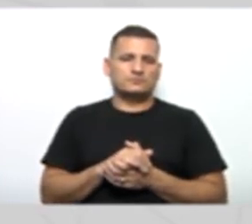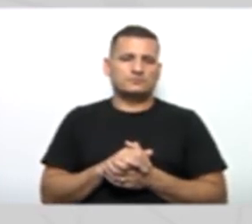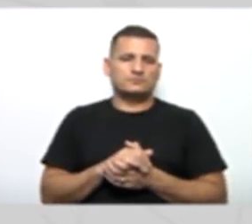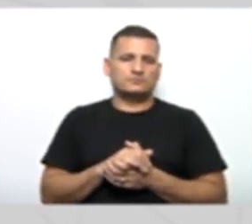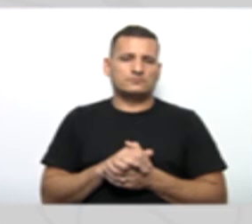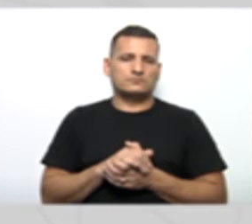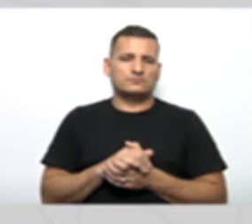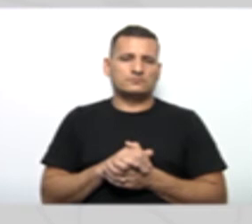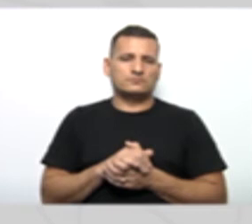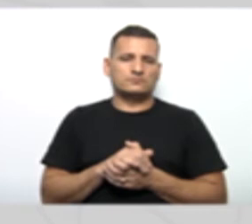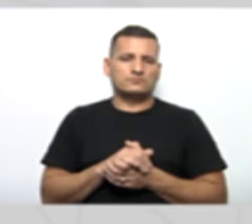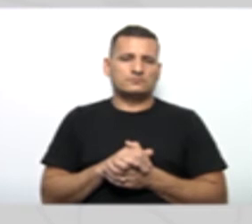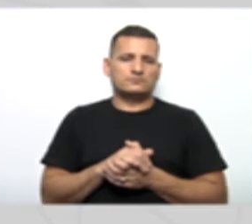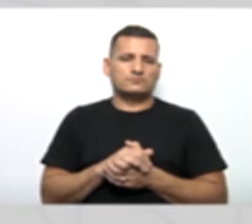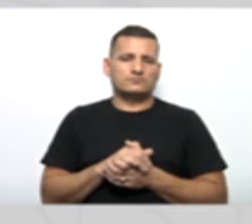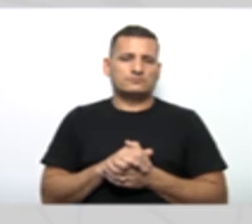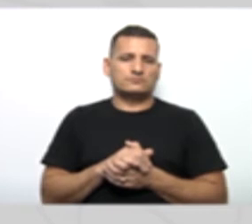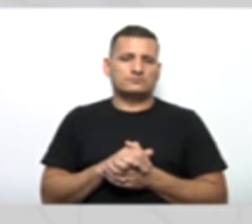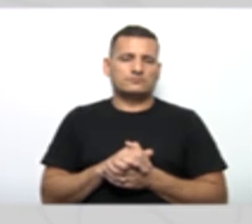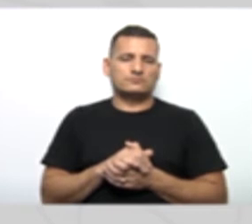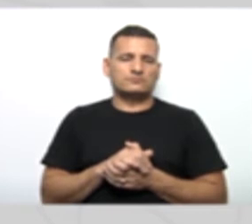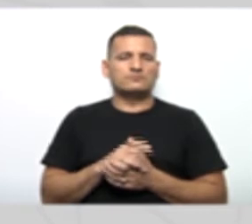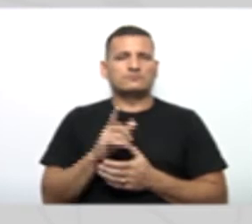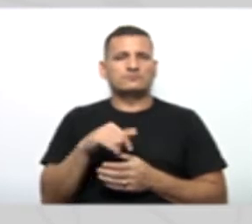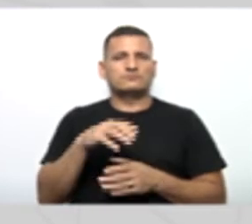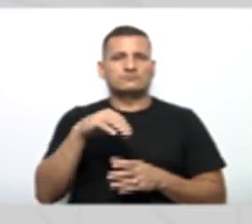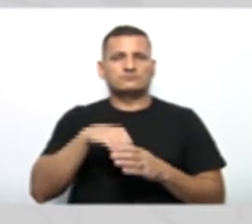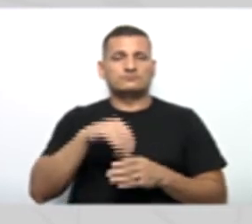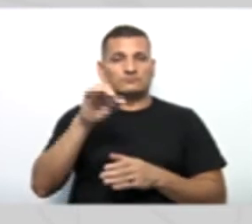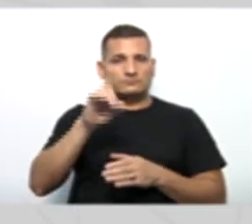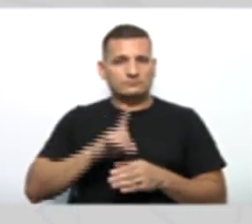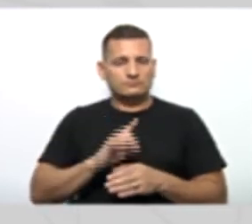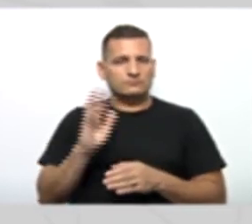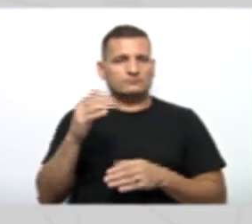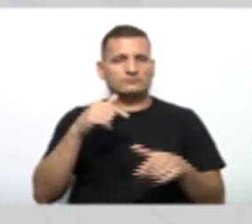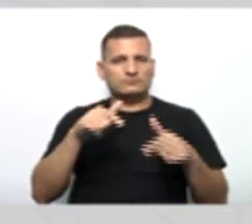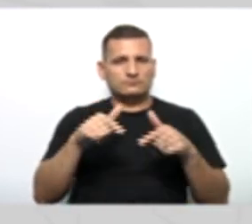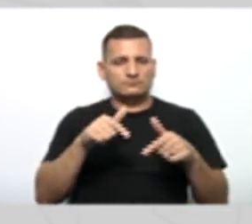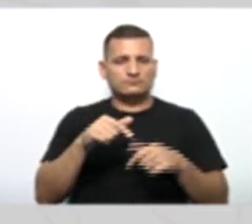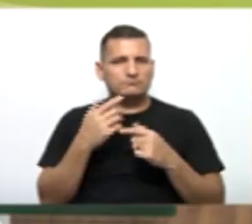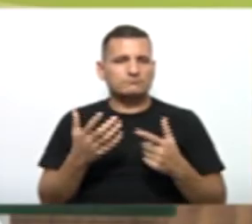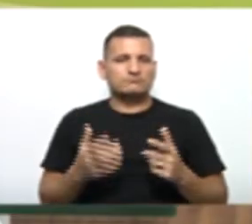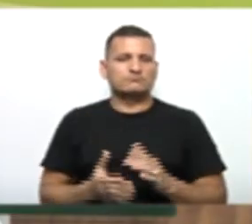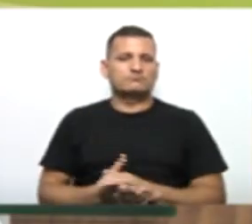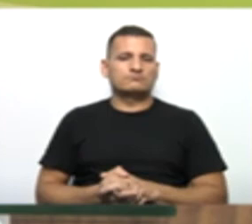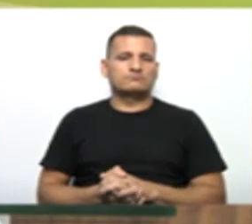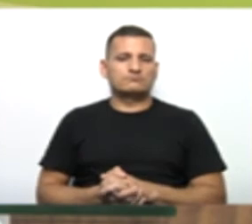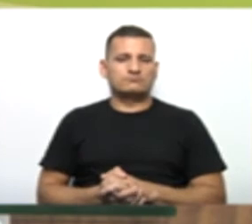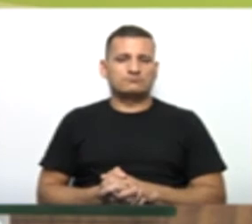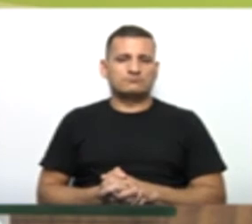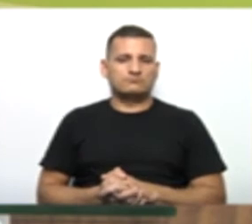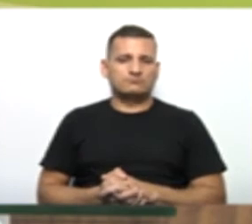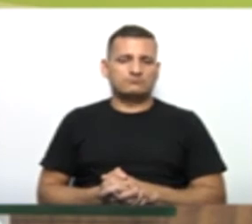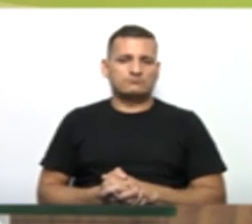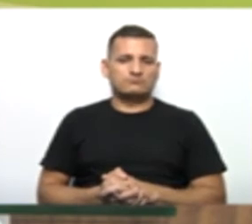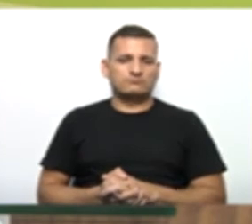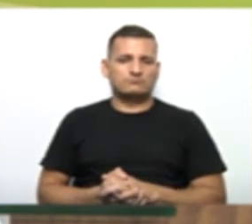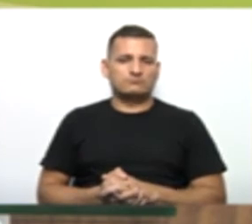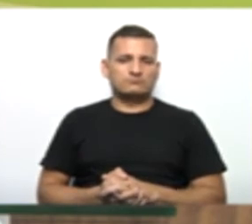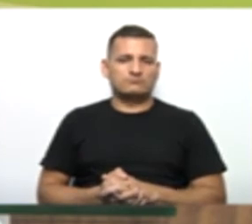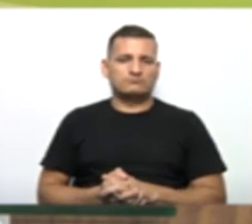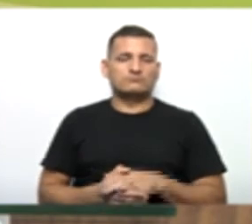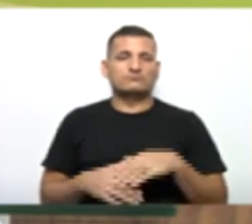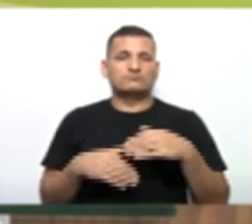algo que faz parte dos direitos de todos os trabalhadores no país mas bem professor como nós falamos